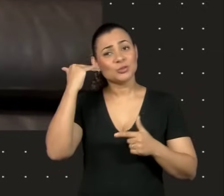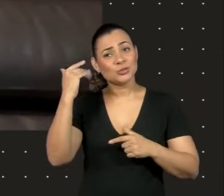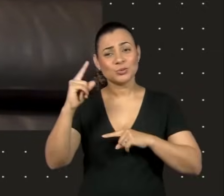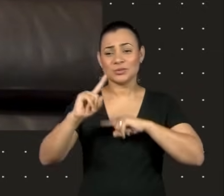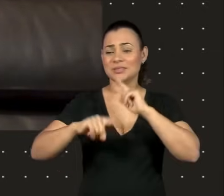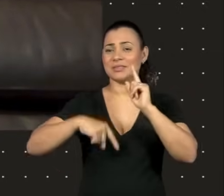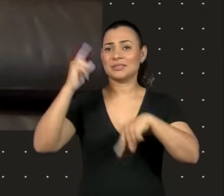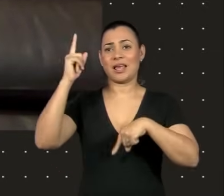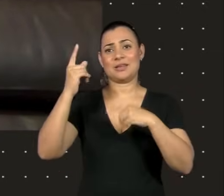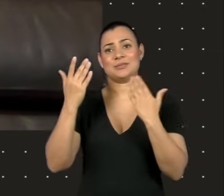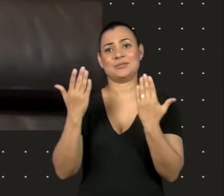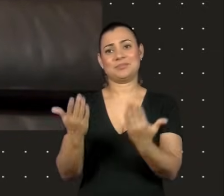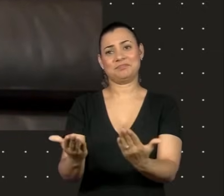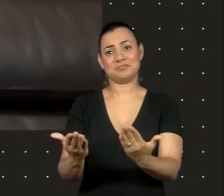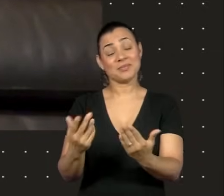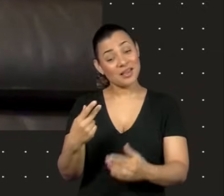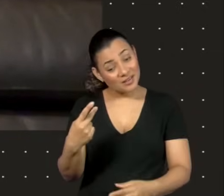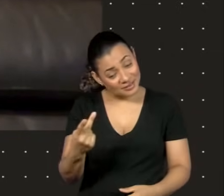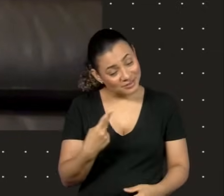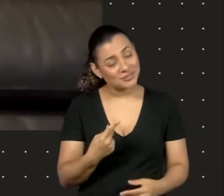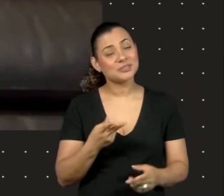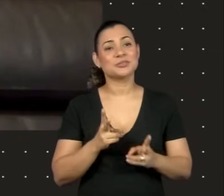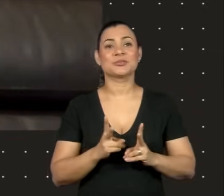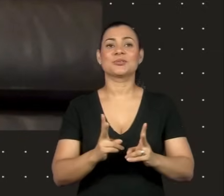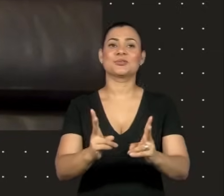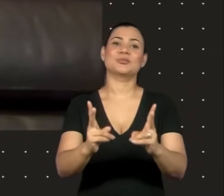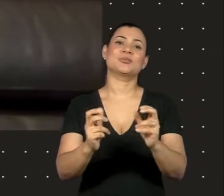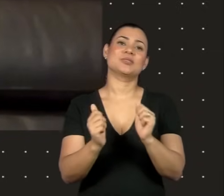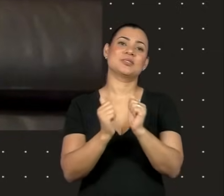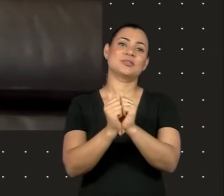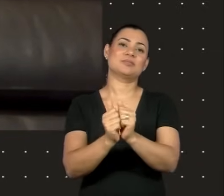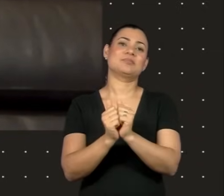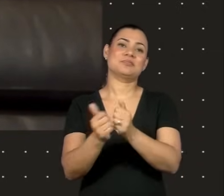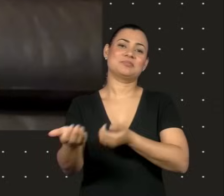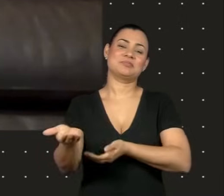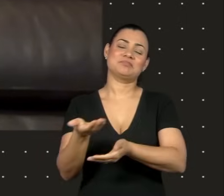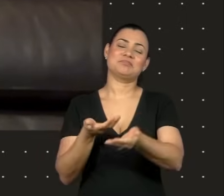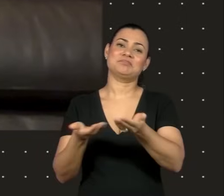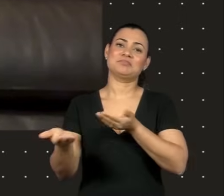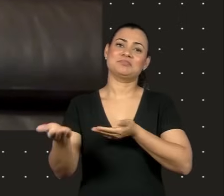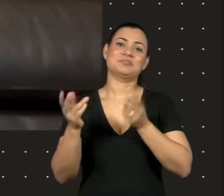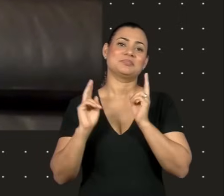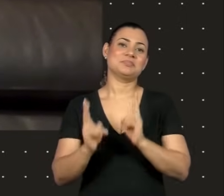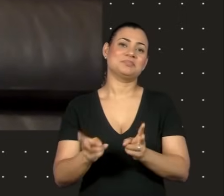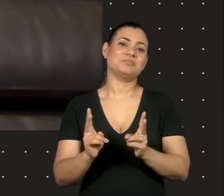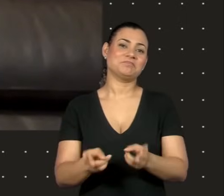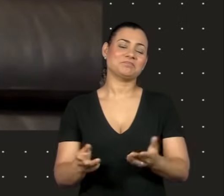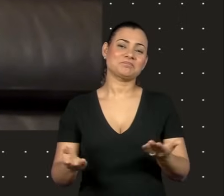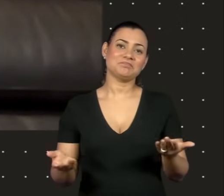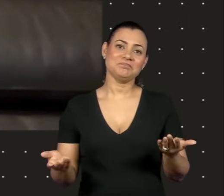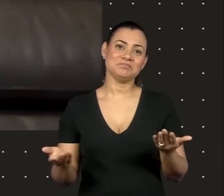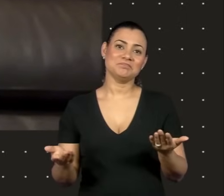A gente continua sempre relacionando